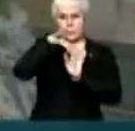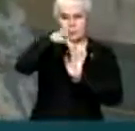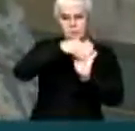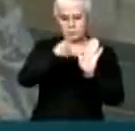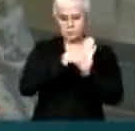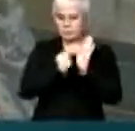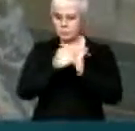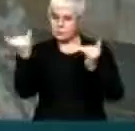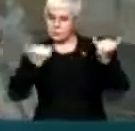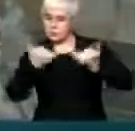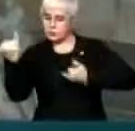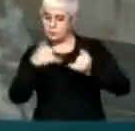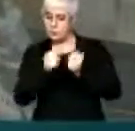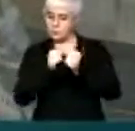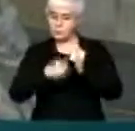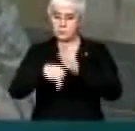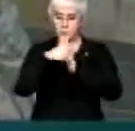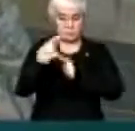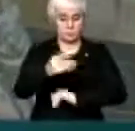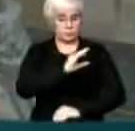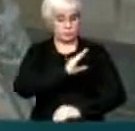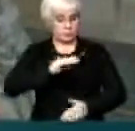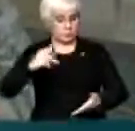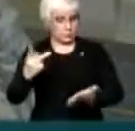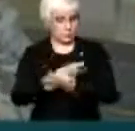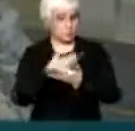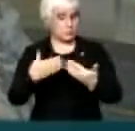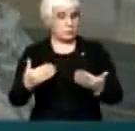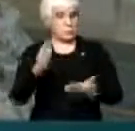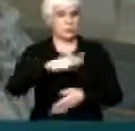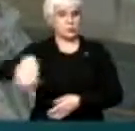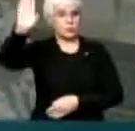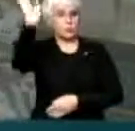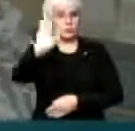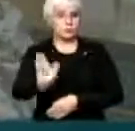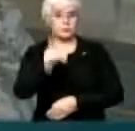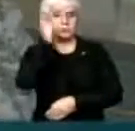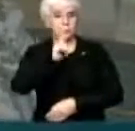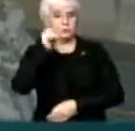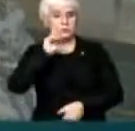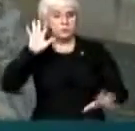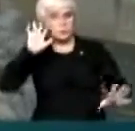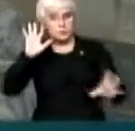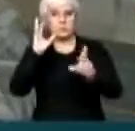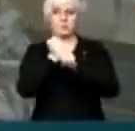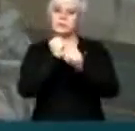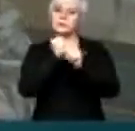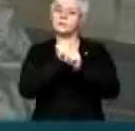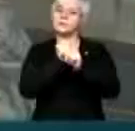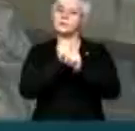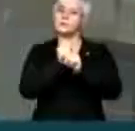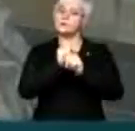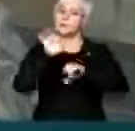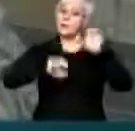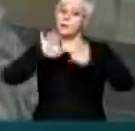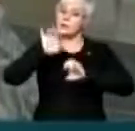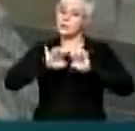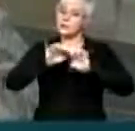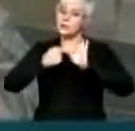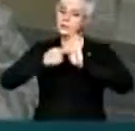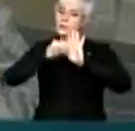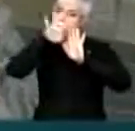dados que cheguem sobre essa realidade, de modo a se ter um quadro de diagnóstico